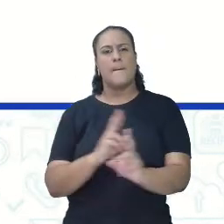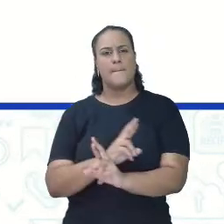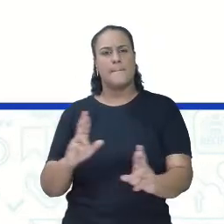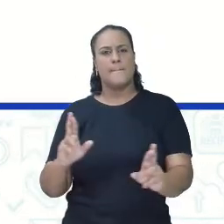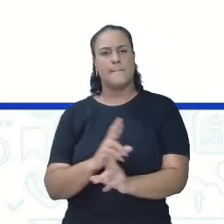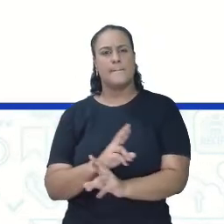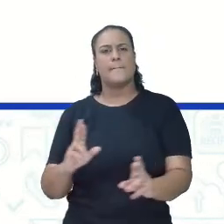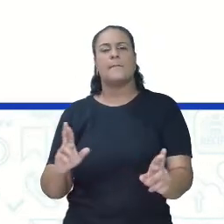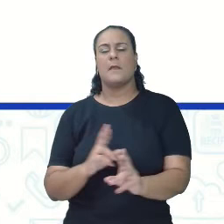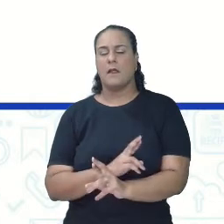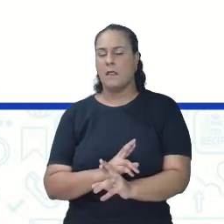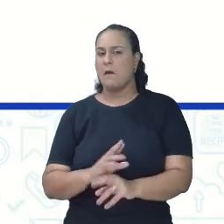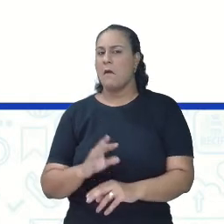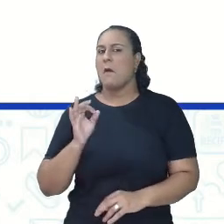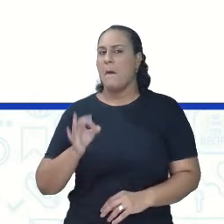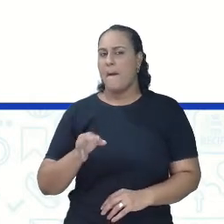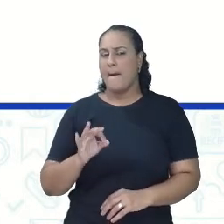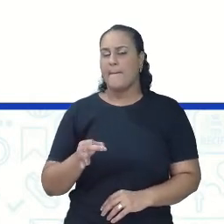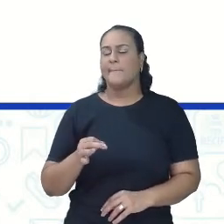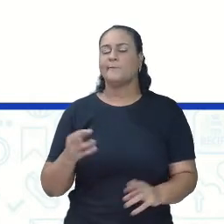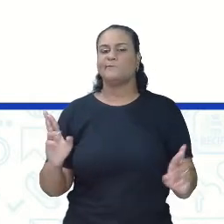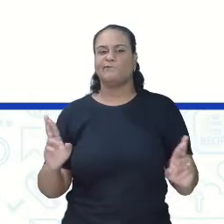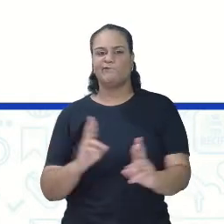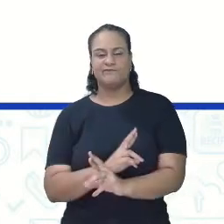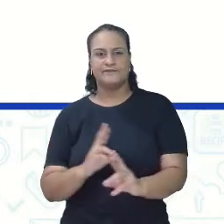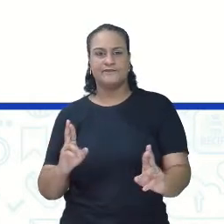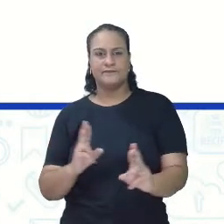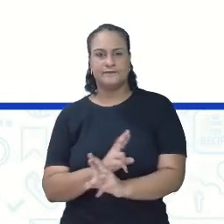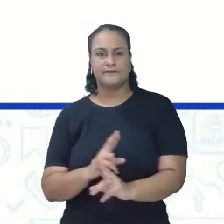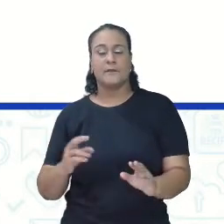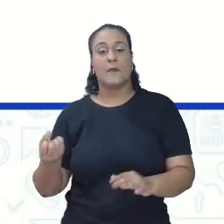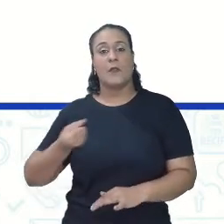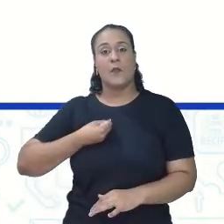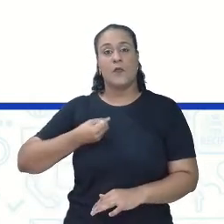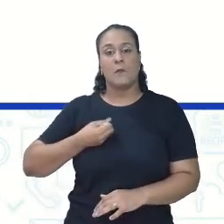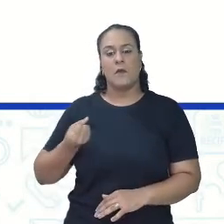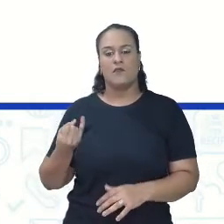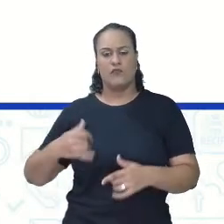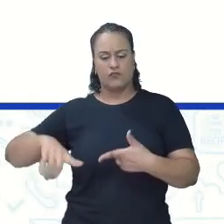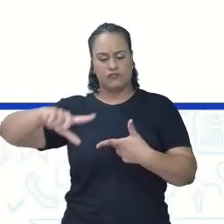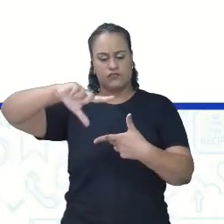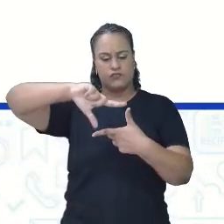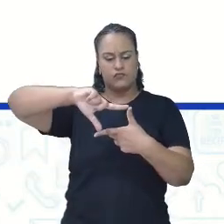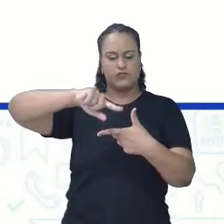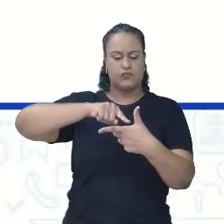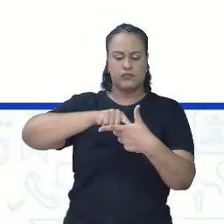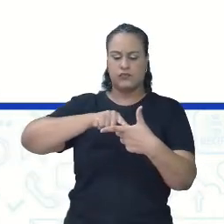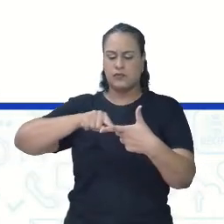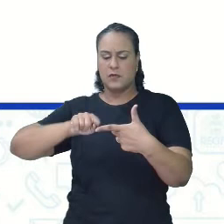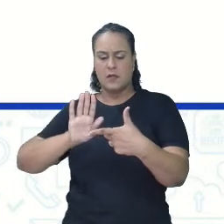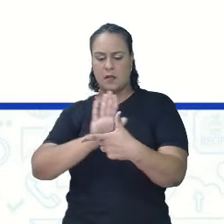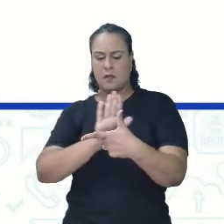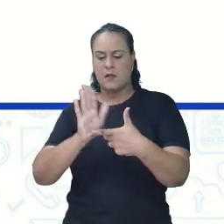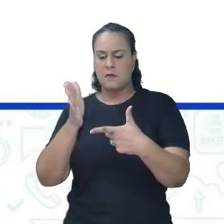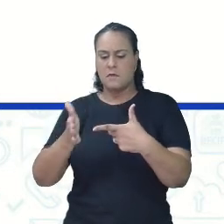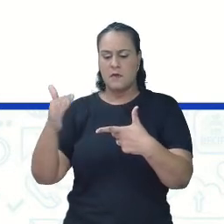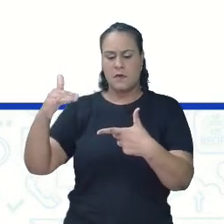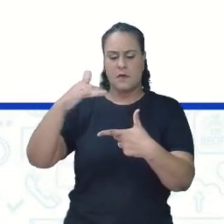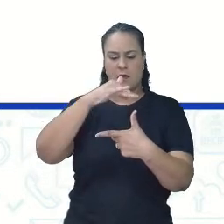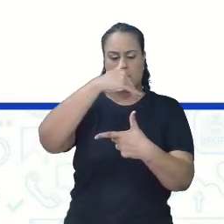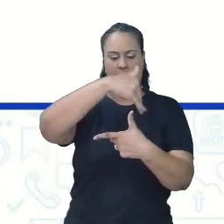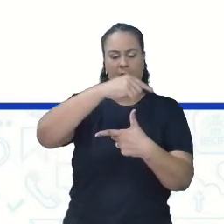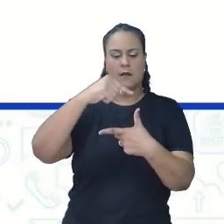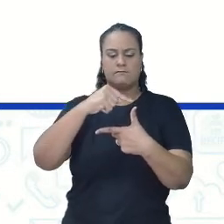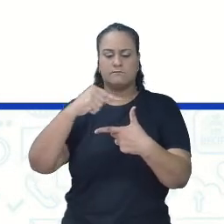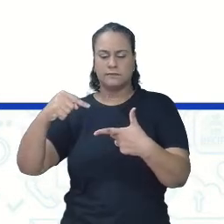bastante significativa, tá? Quando a gente relaciona aí o número de vértices, faces e arestas que a gente encontra em